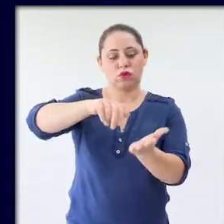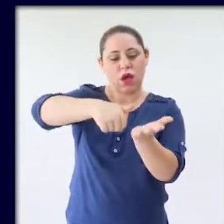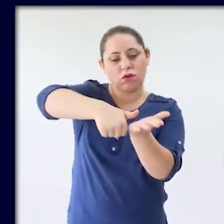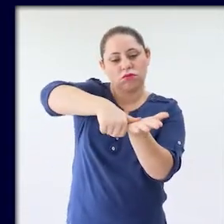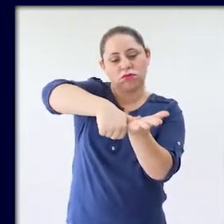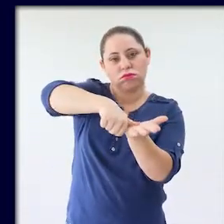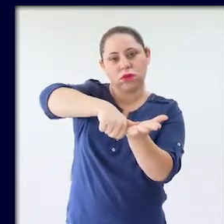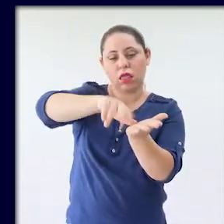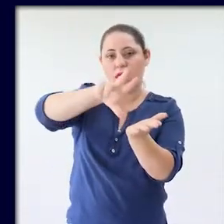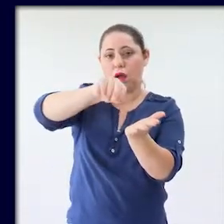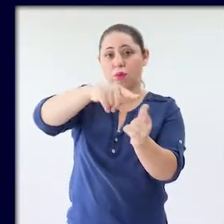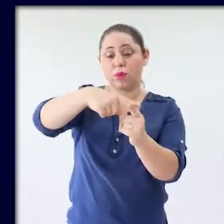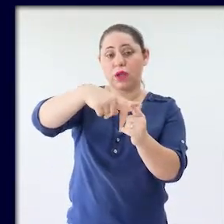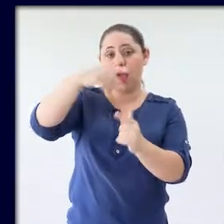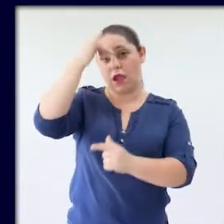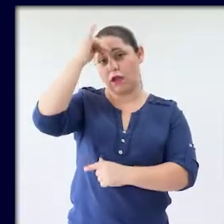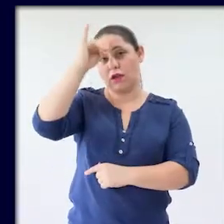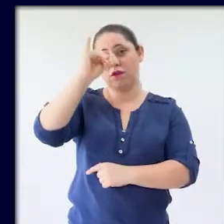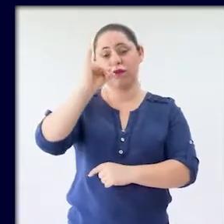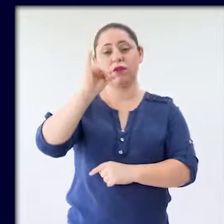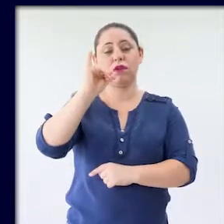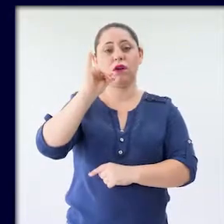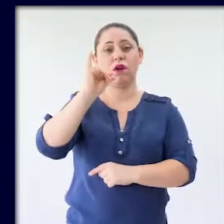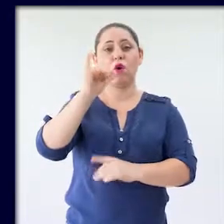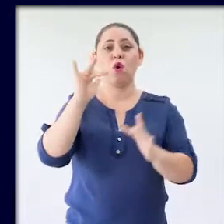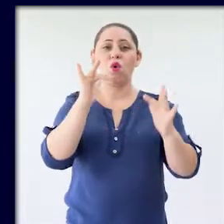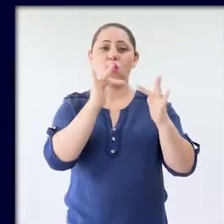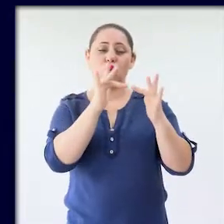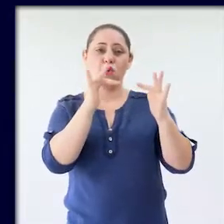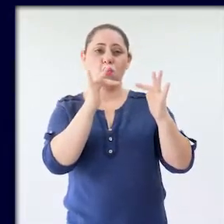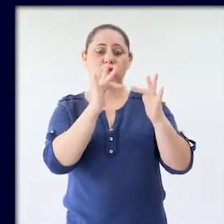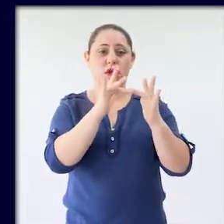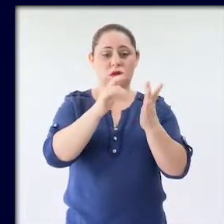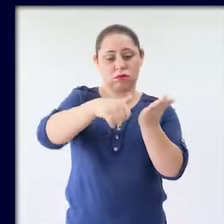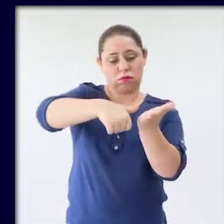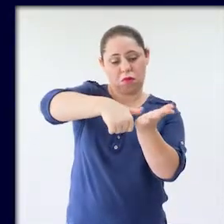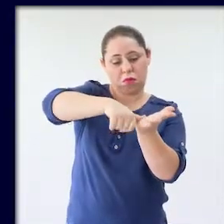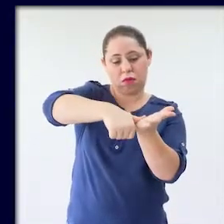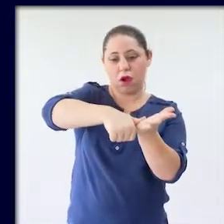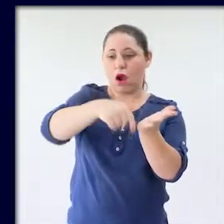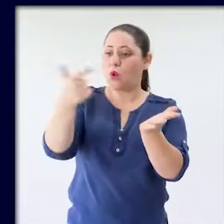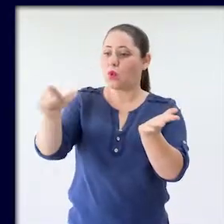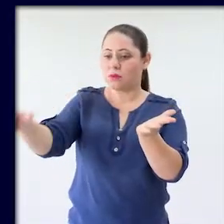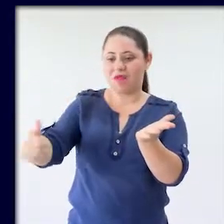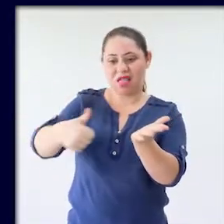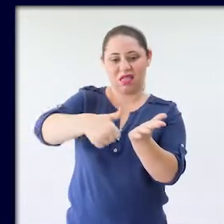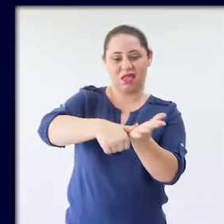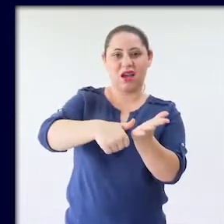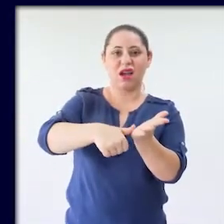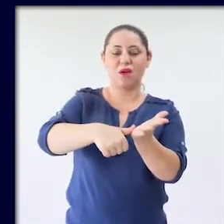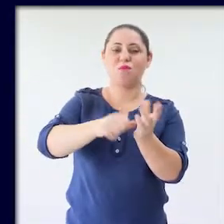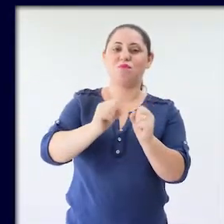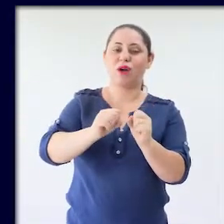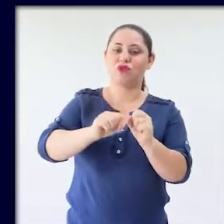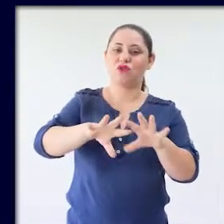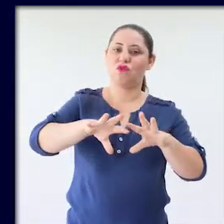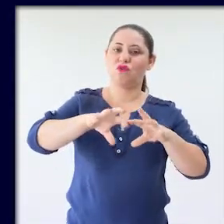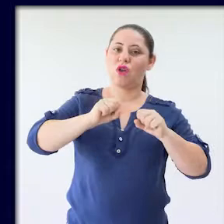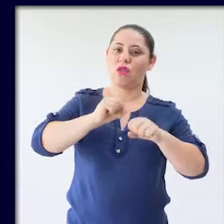biometria justamente para evitar o contato da digital enfim,